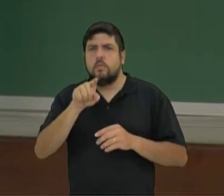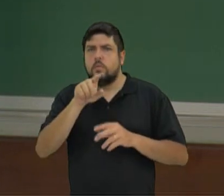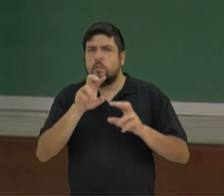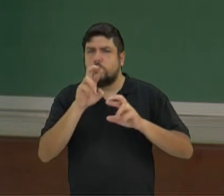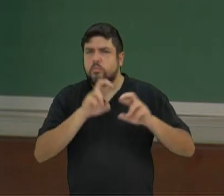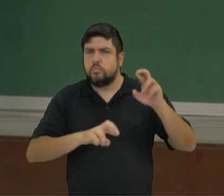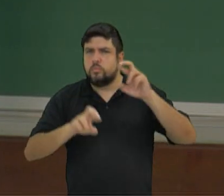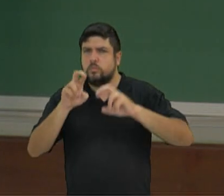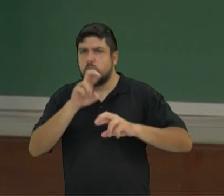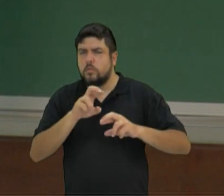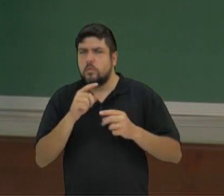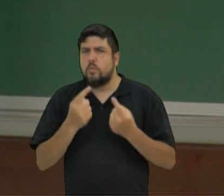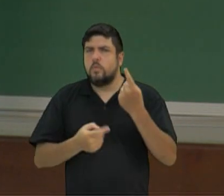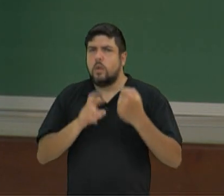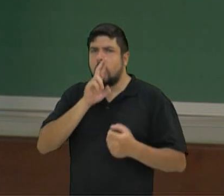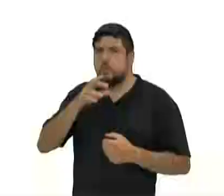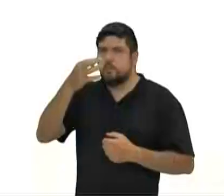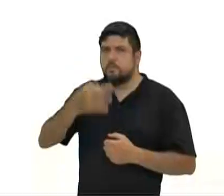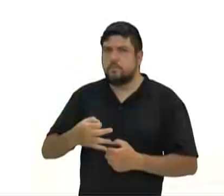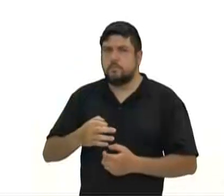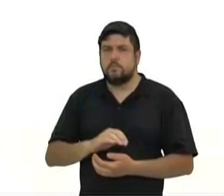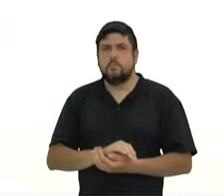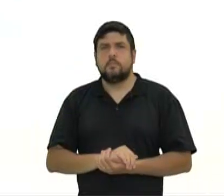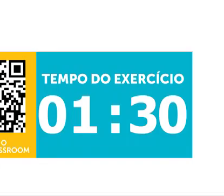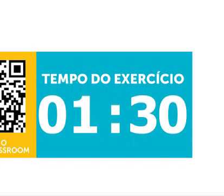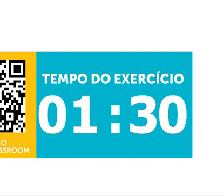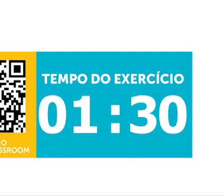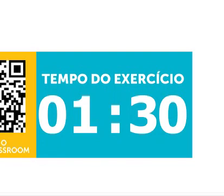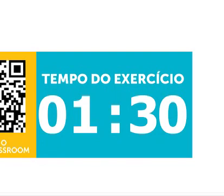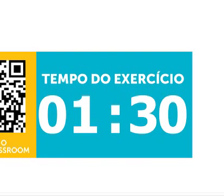vê qual que é a resposta correta.